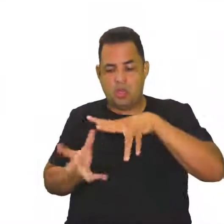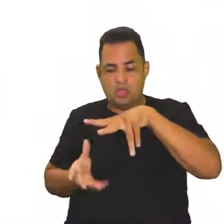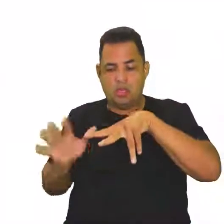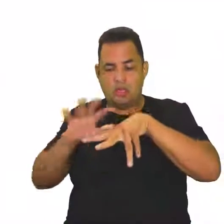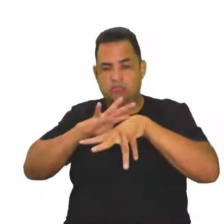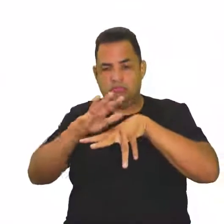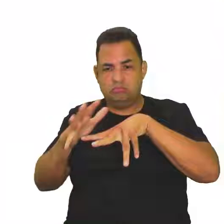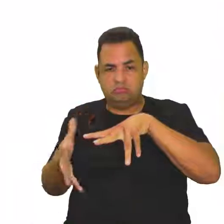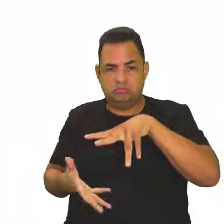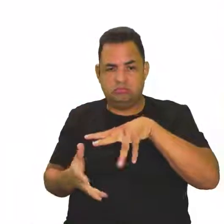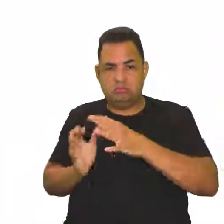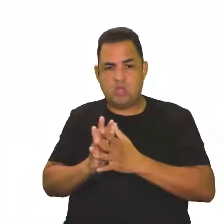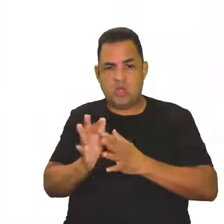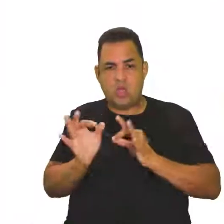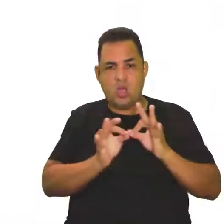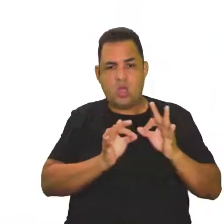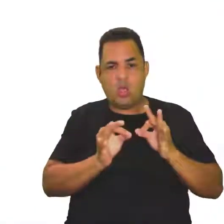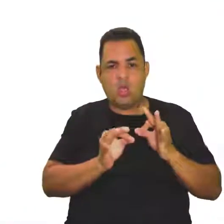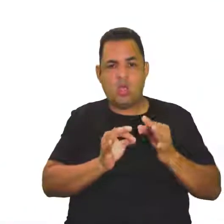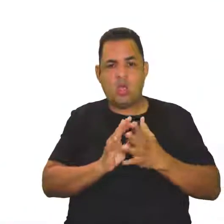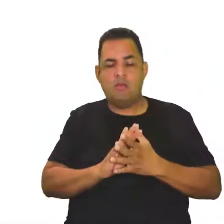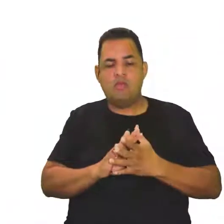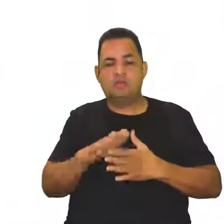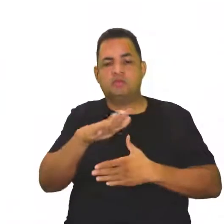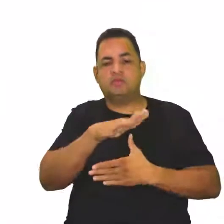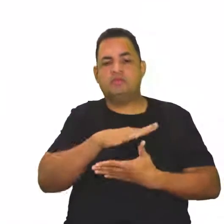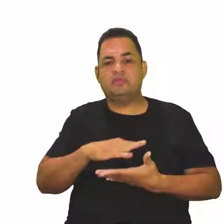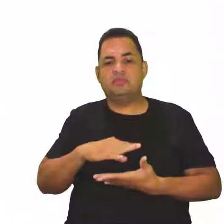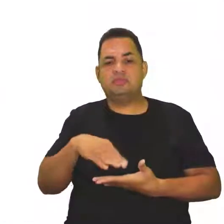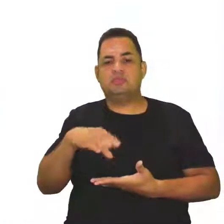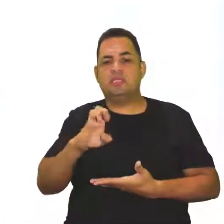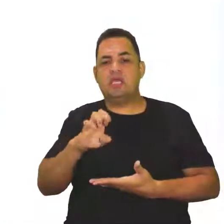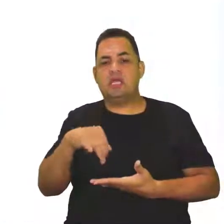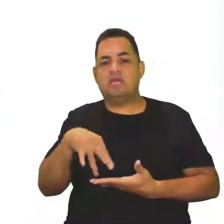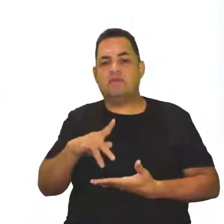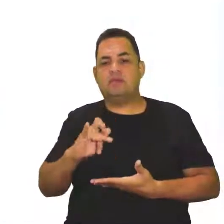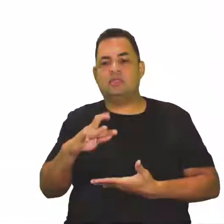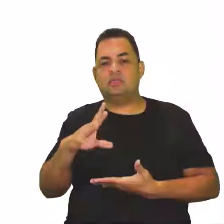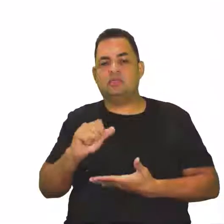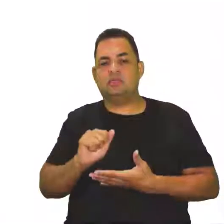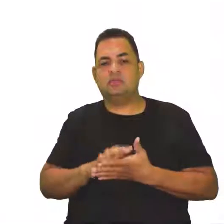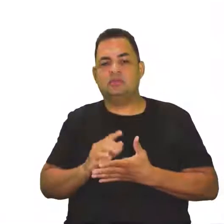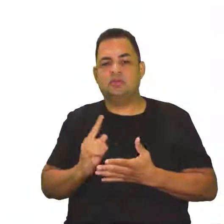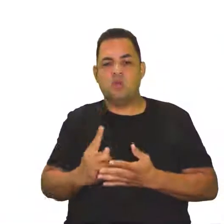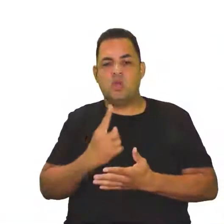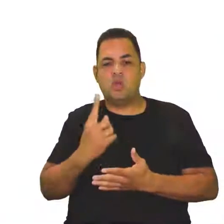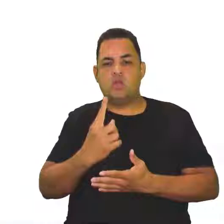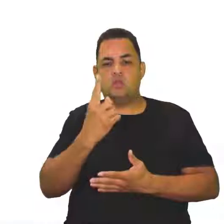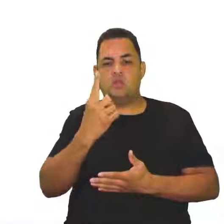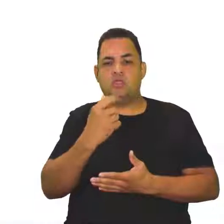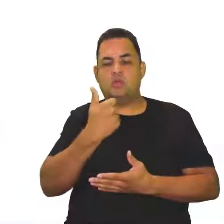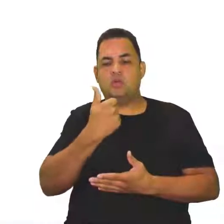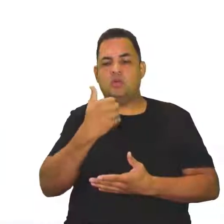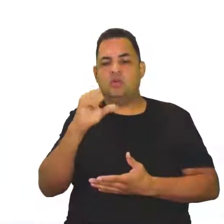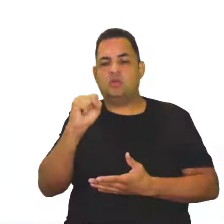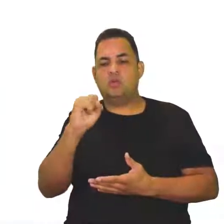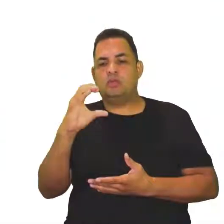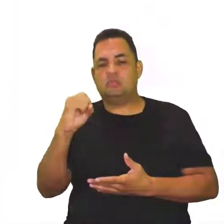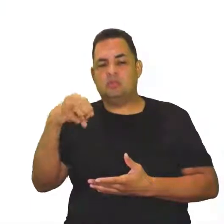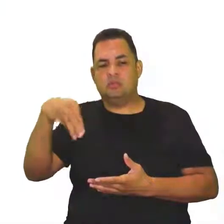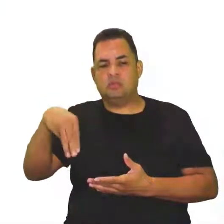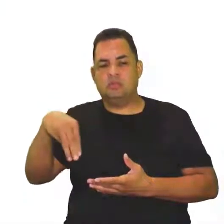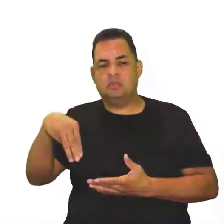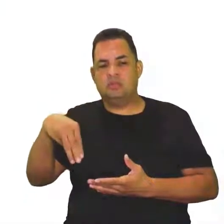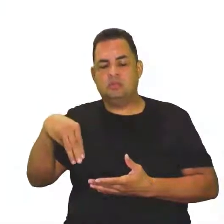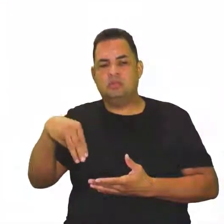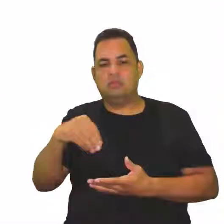terrestre formam uma superfície equipotencial. Assim, se a altura da pessoa for 1,80 metros, né,